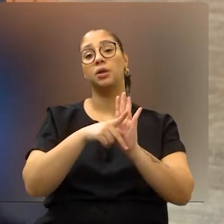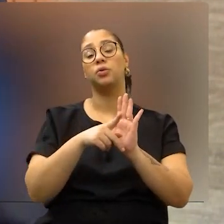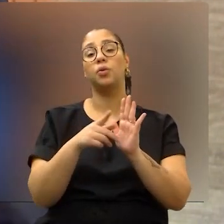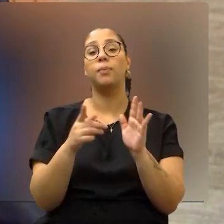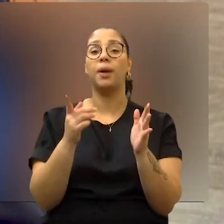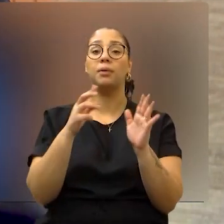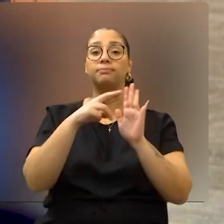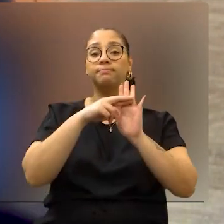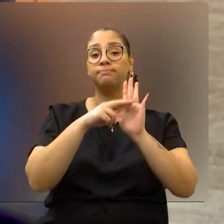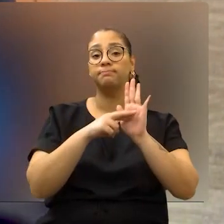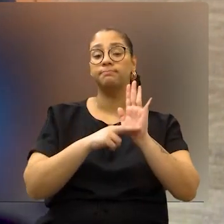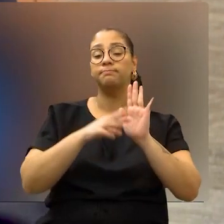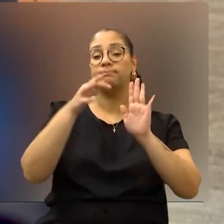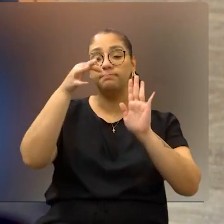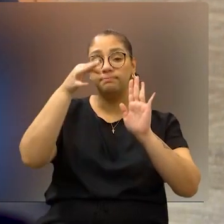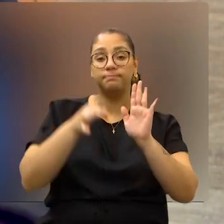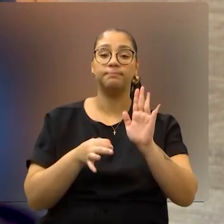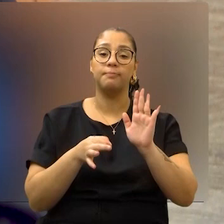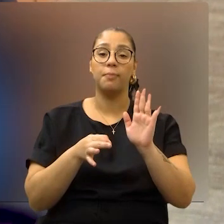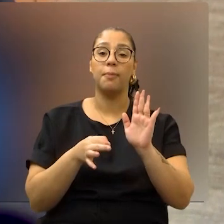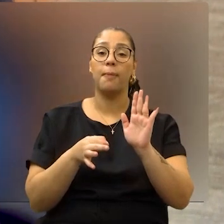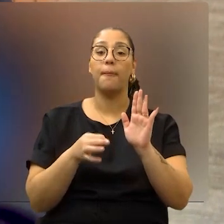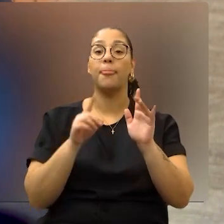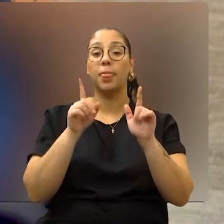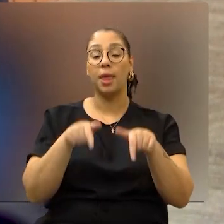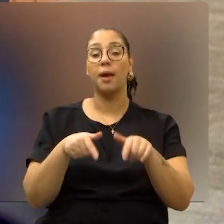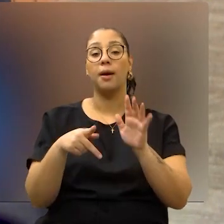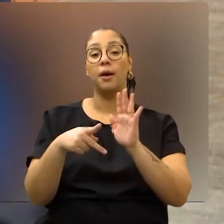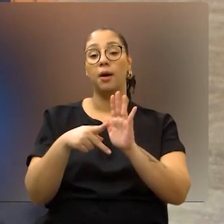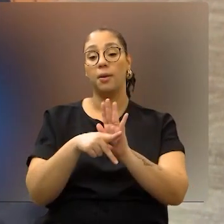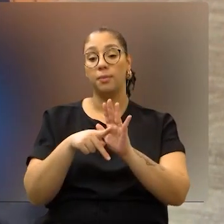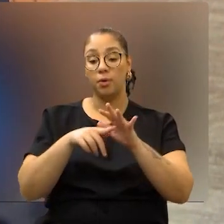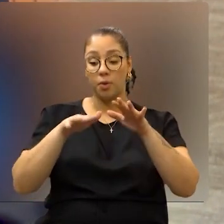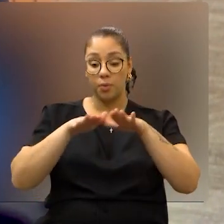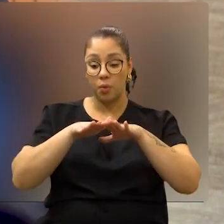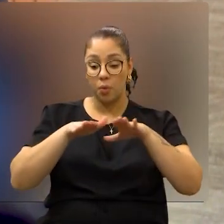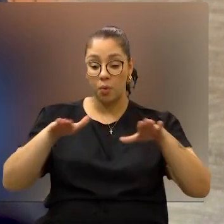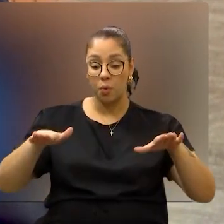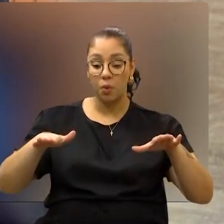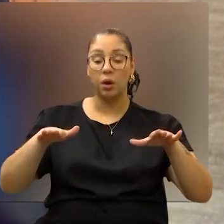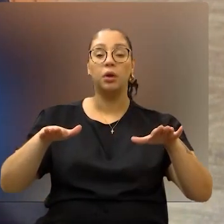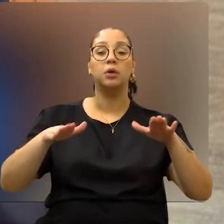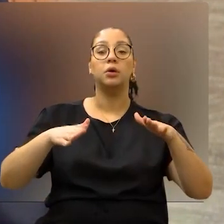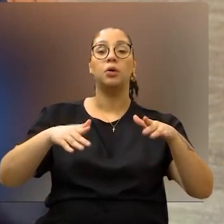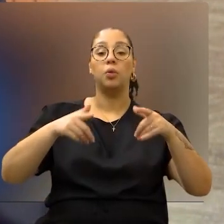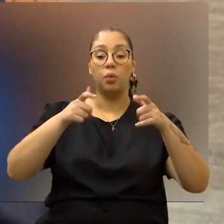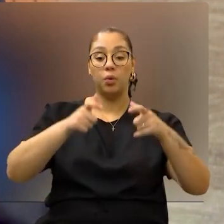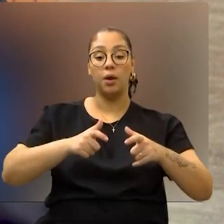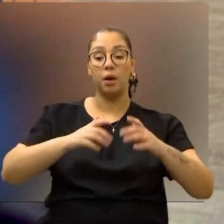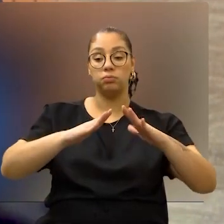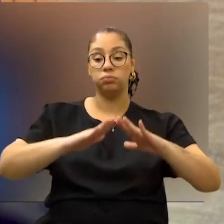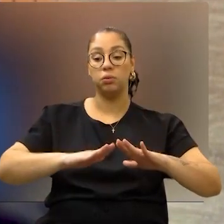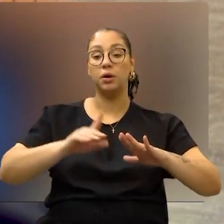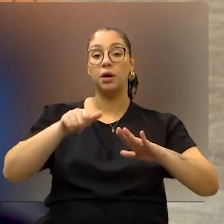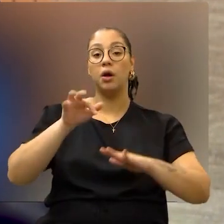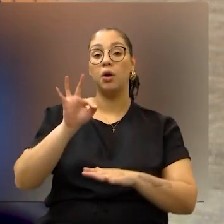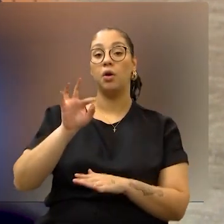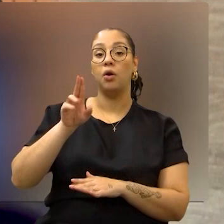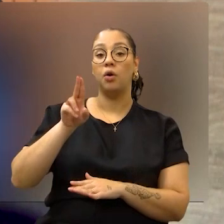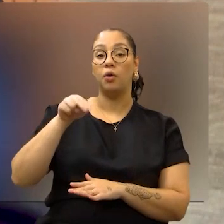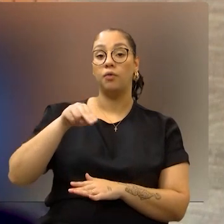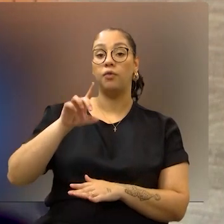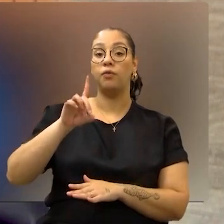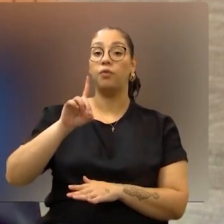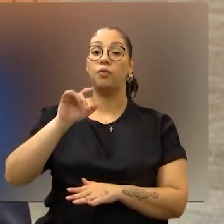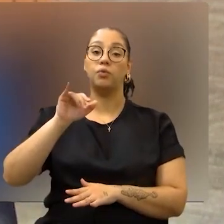projetos para regularizar a questão latifundiária, né? Porque fala de fundiária, da